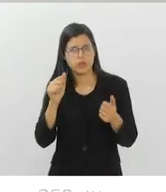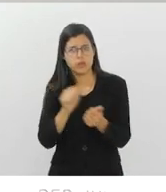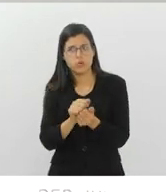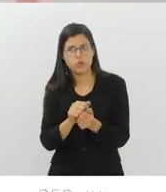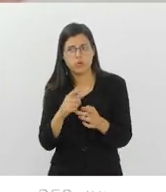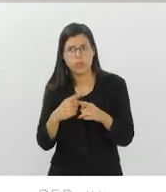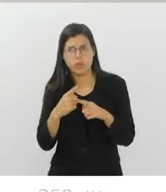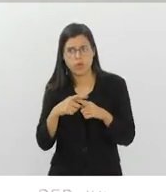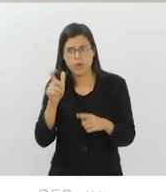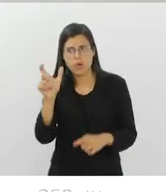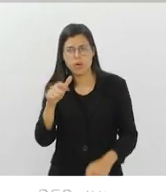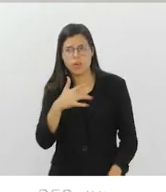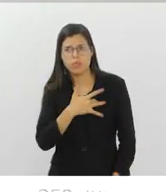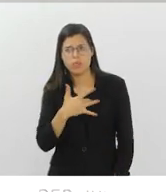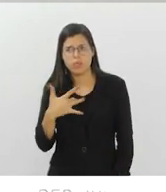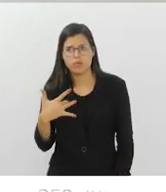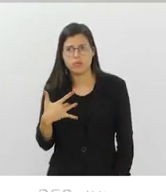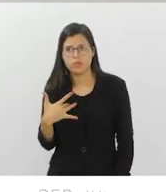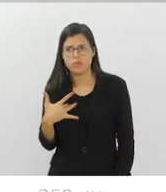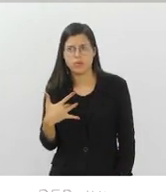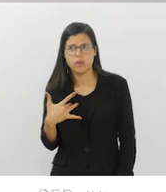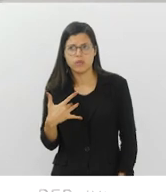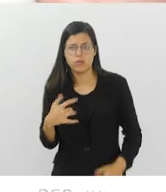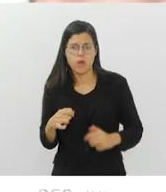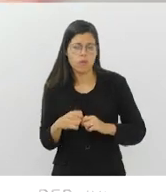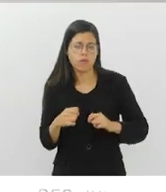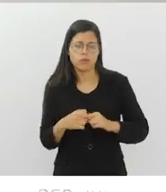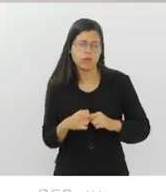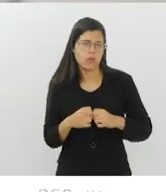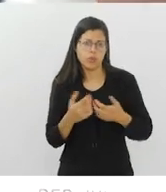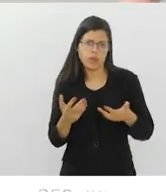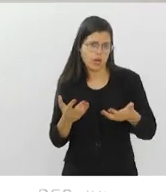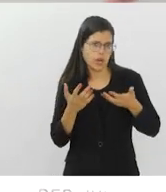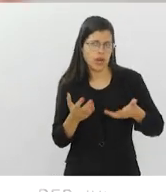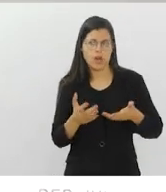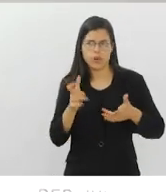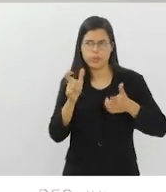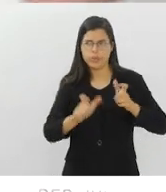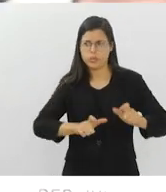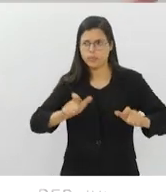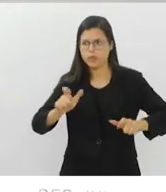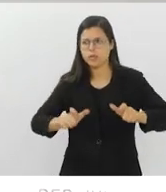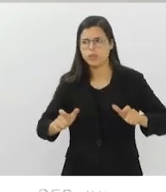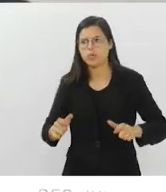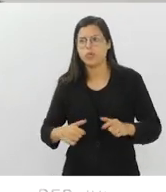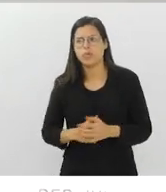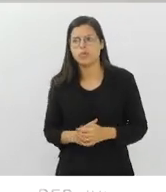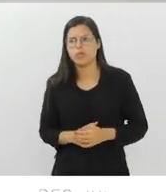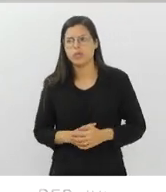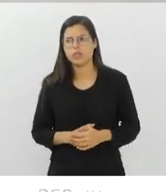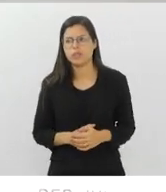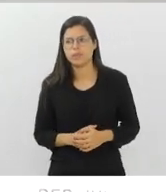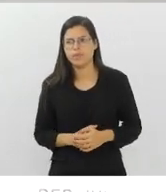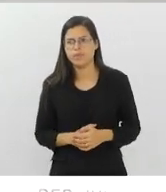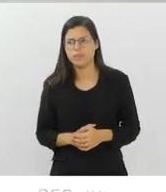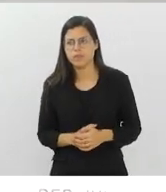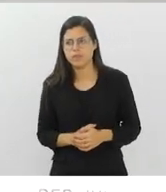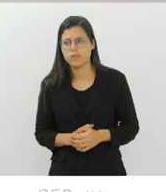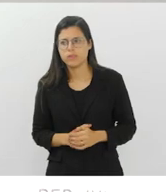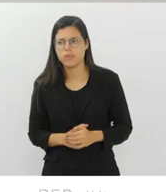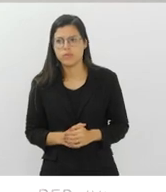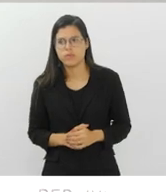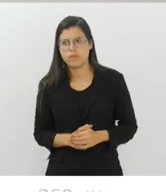realmente não estão... O deputado, estão fazendo o que querem com as pessoas e não estamos fazendo só